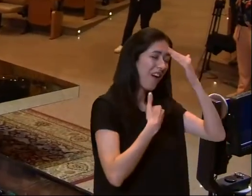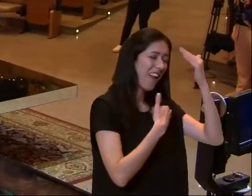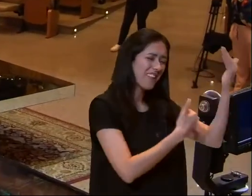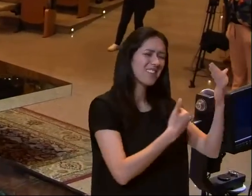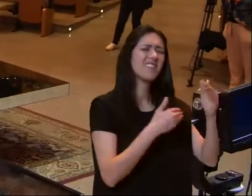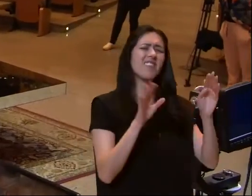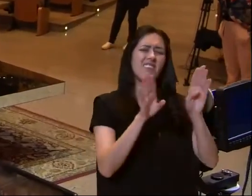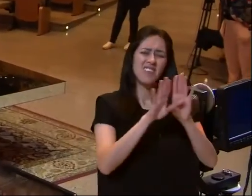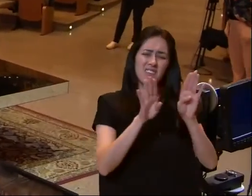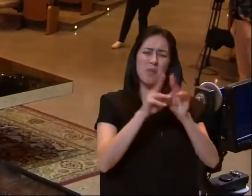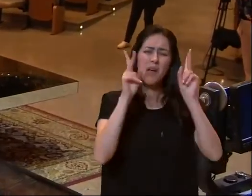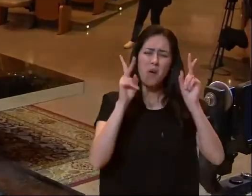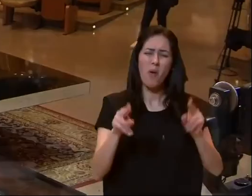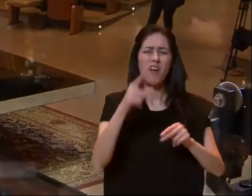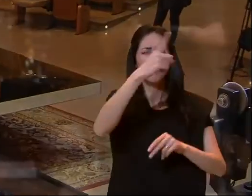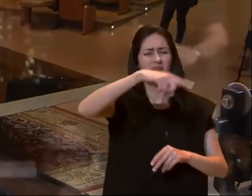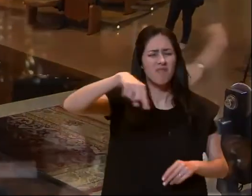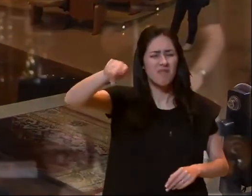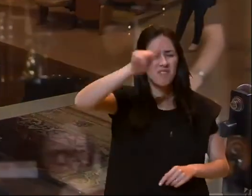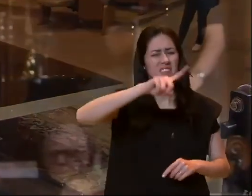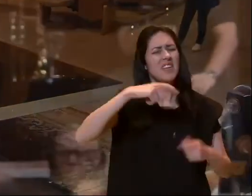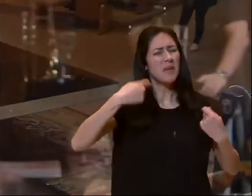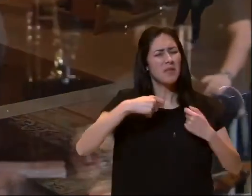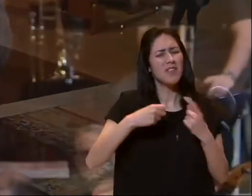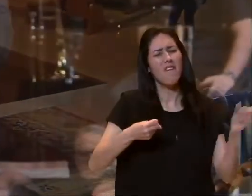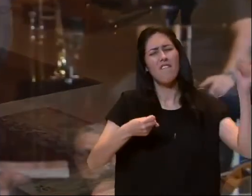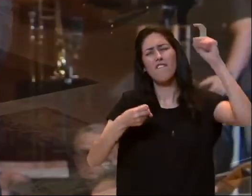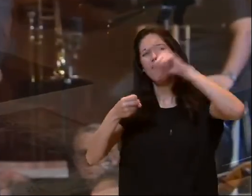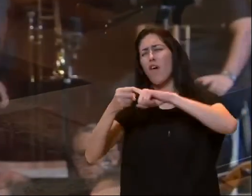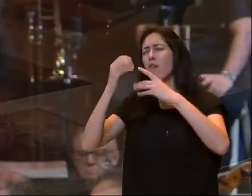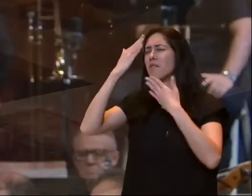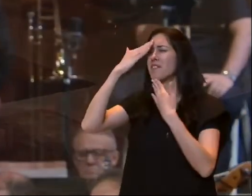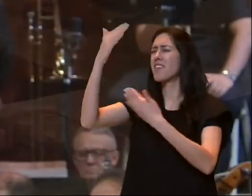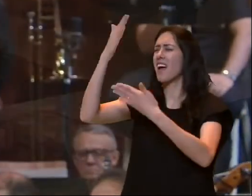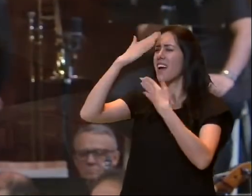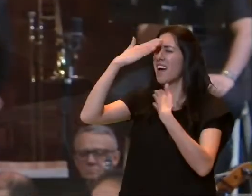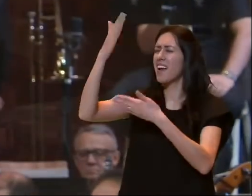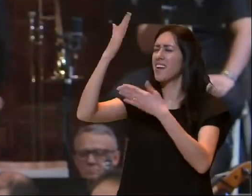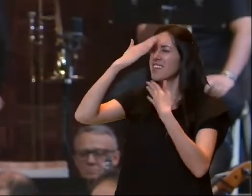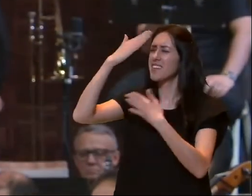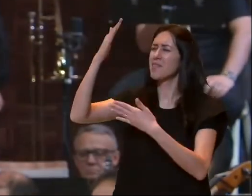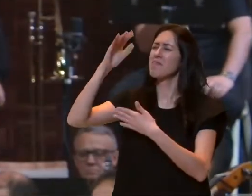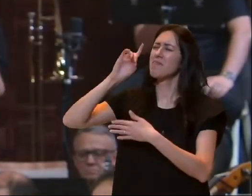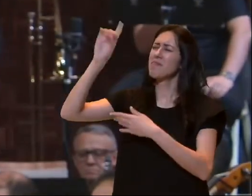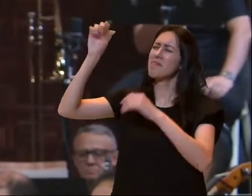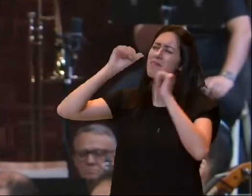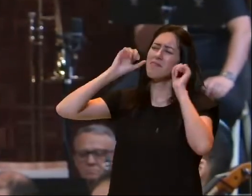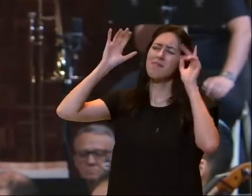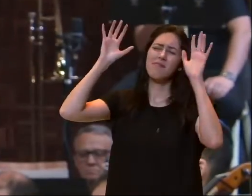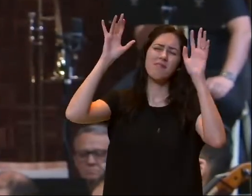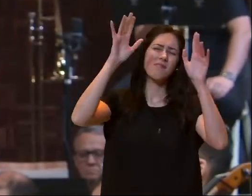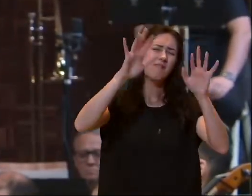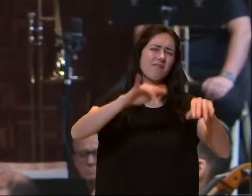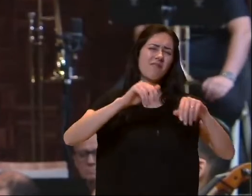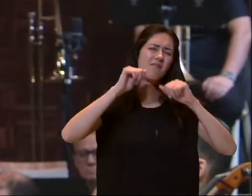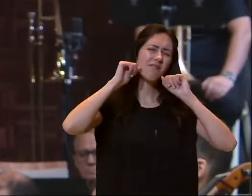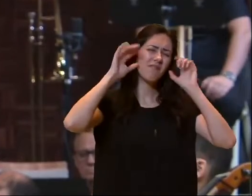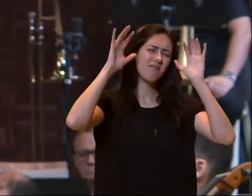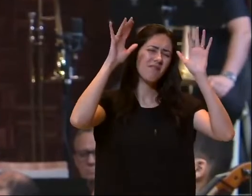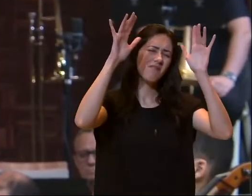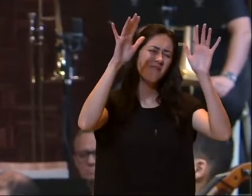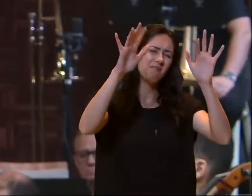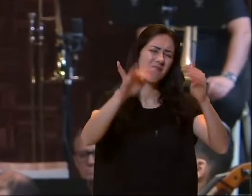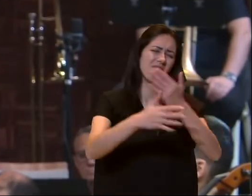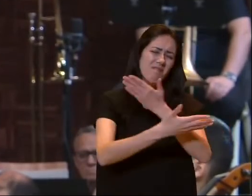para agradecer, aqueles que retornam, e que as bênçãos do Senhor se manifestem